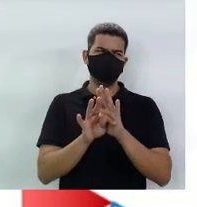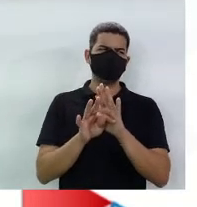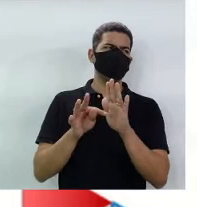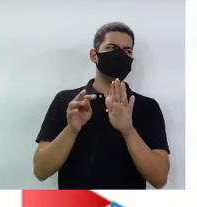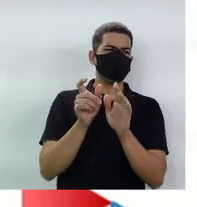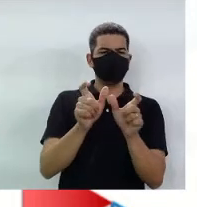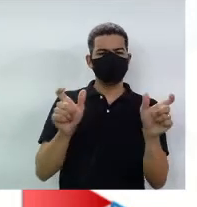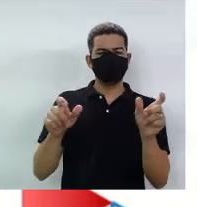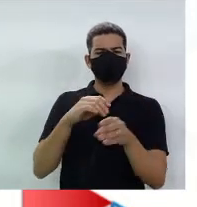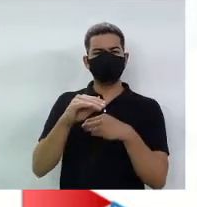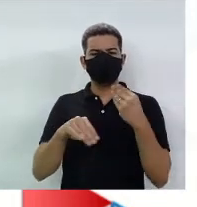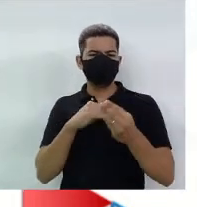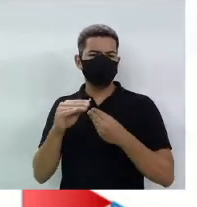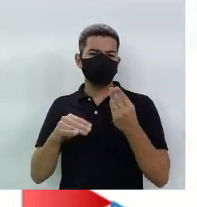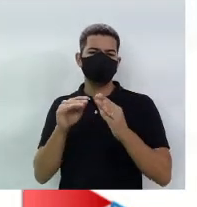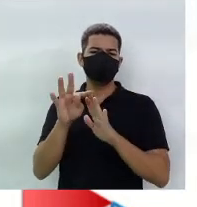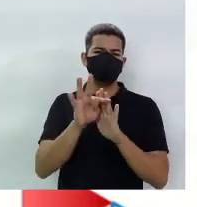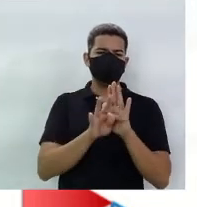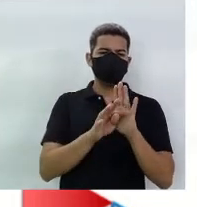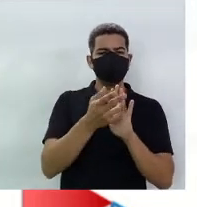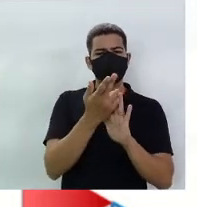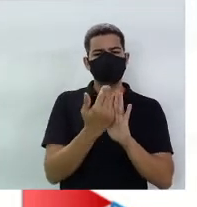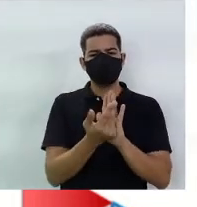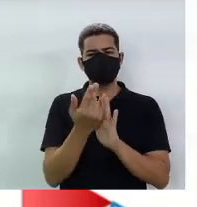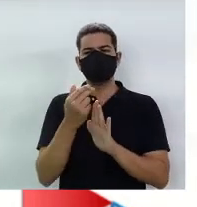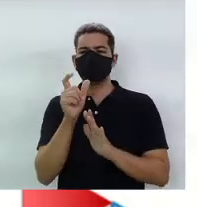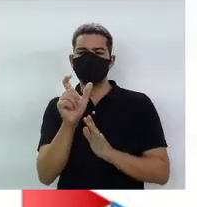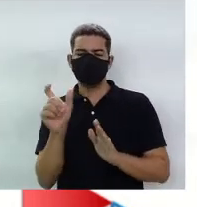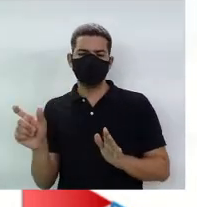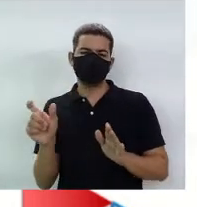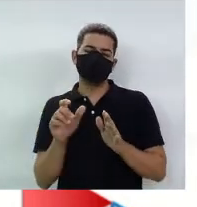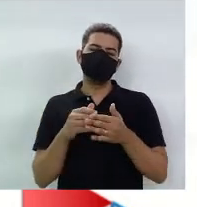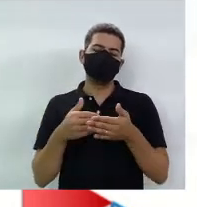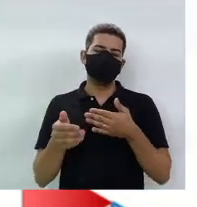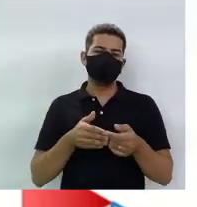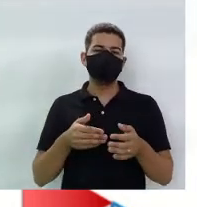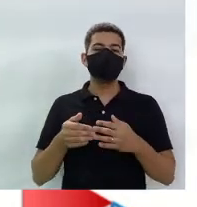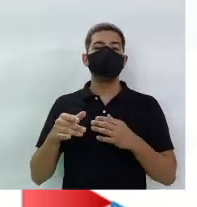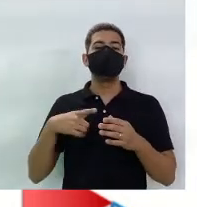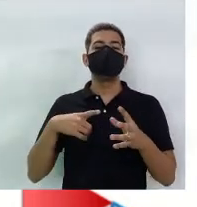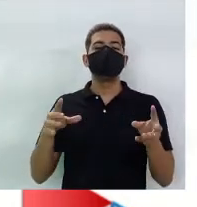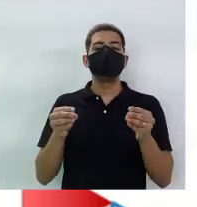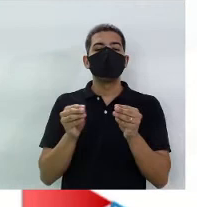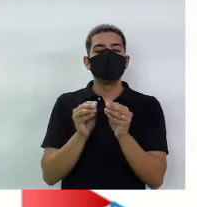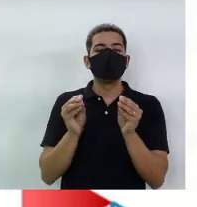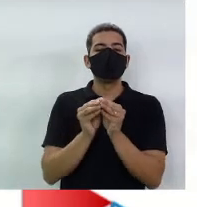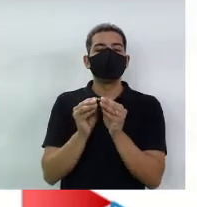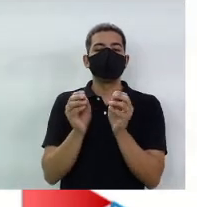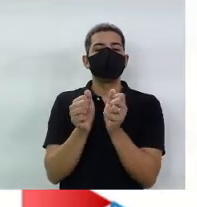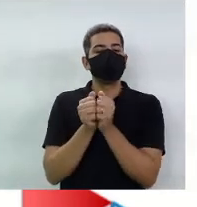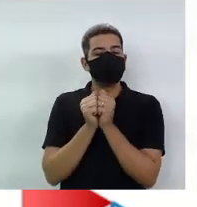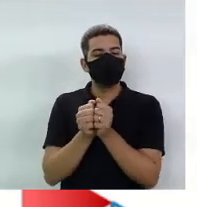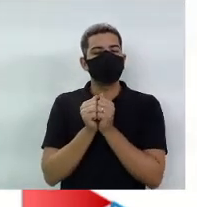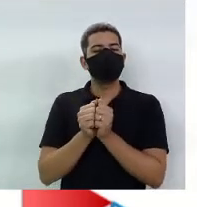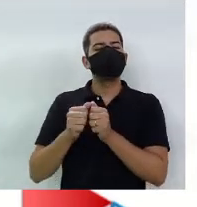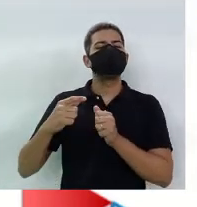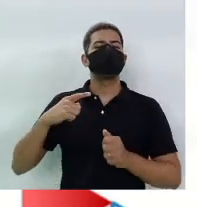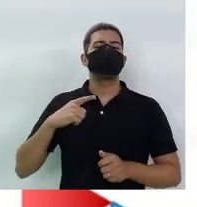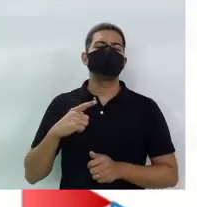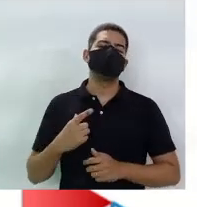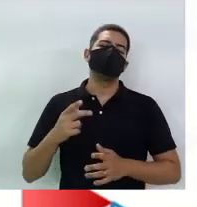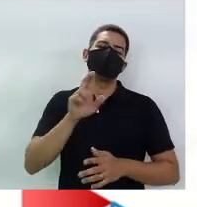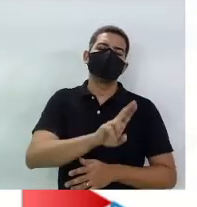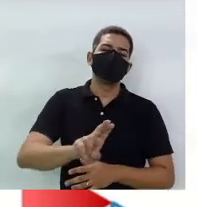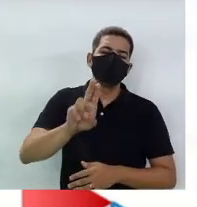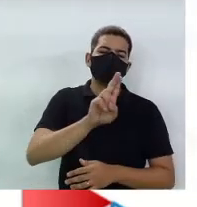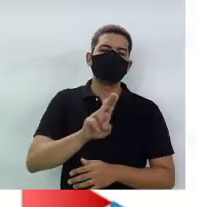mista, como eu já falei, ou híbrida, a qual agrega, junta essas duas modalidades, ou seja,